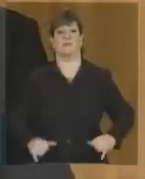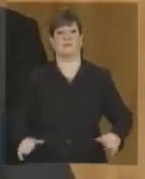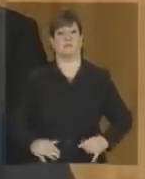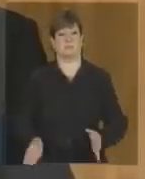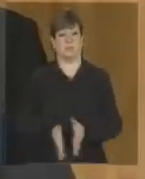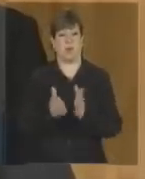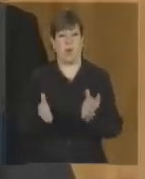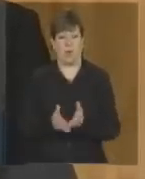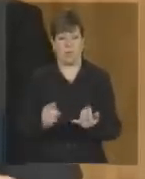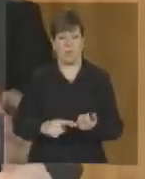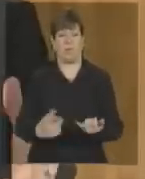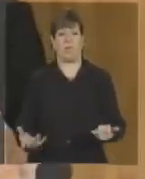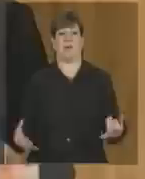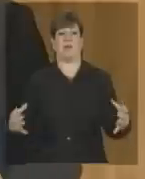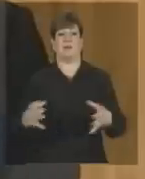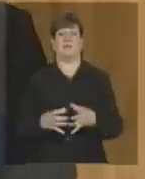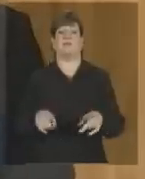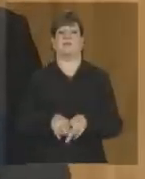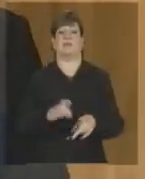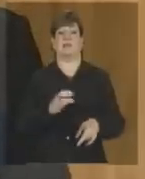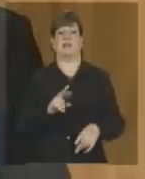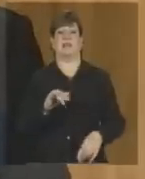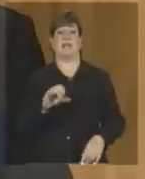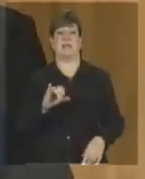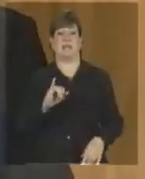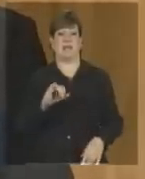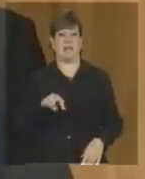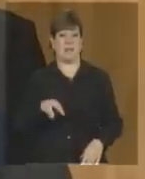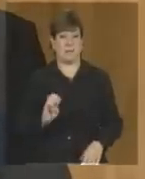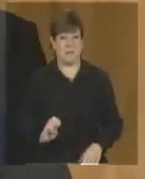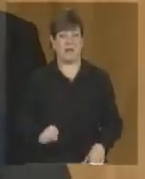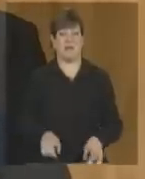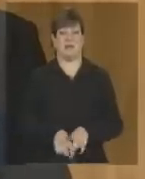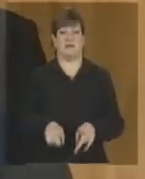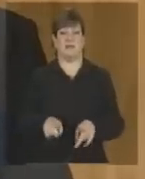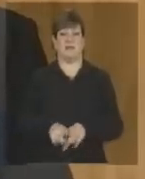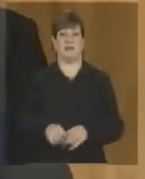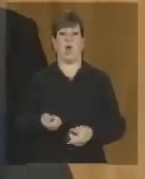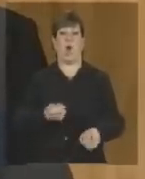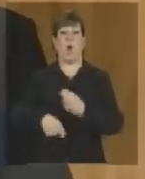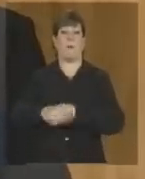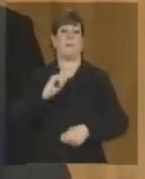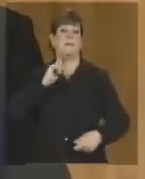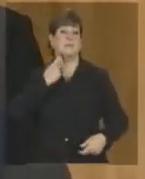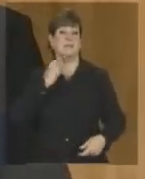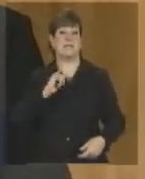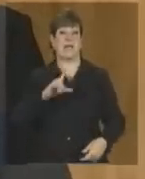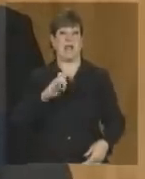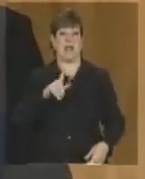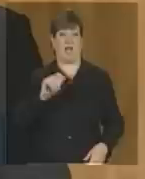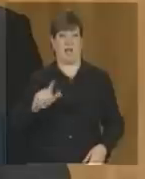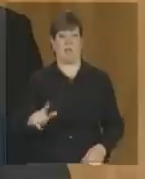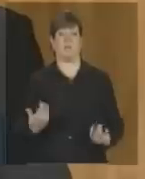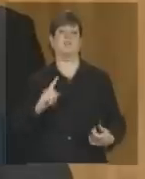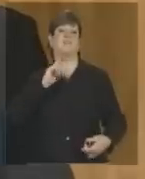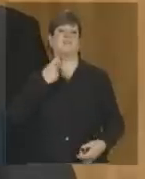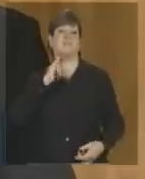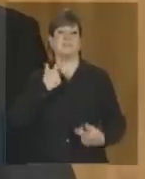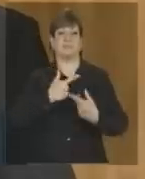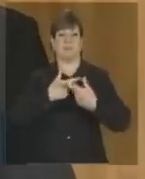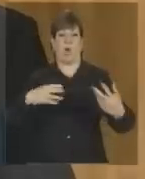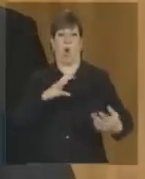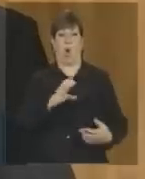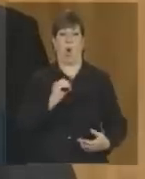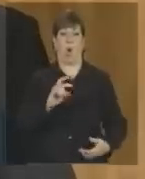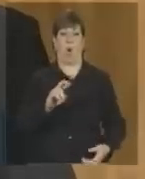com crime, com comércio ilegal e na forma em que isso distorce os mercados em nossa sociedade. Isso